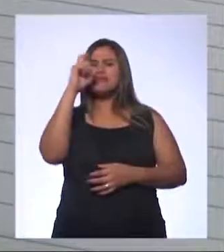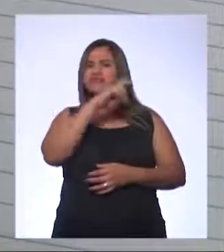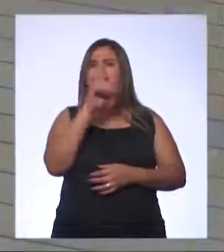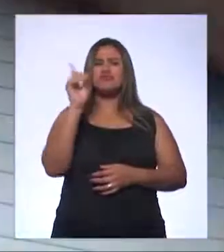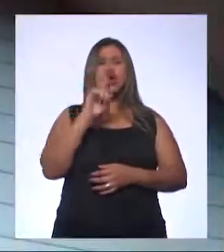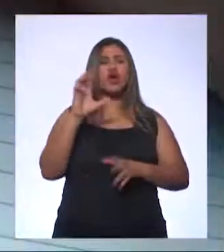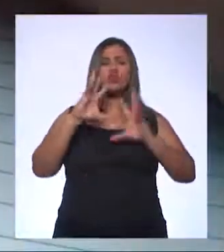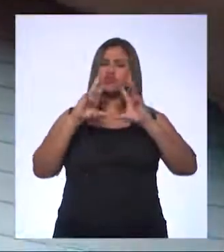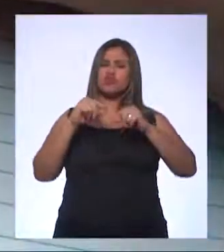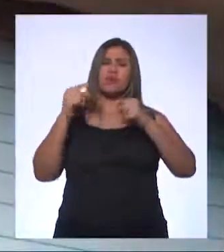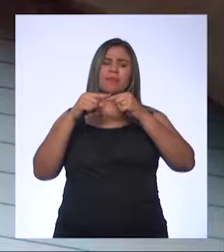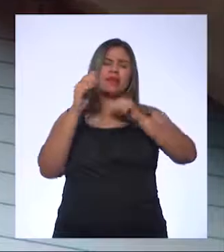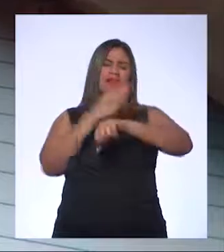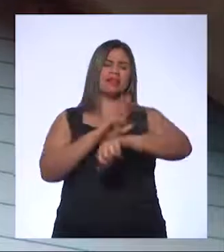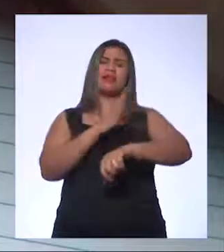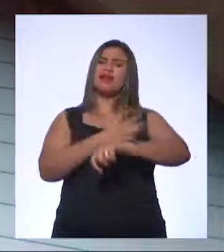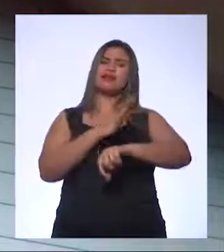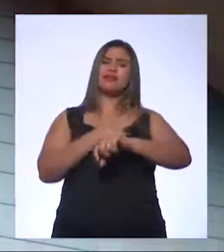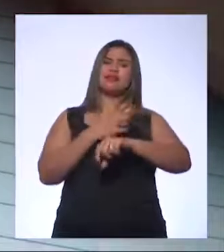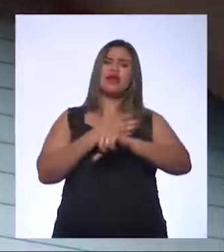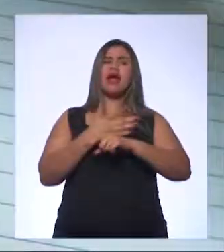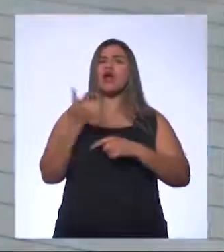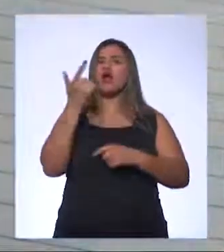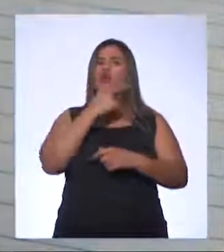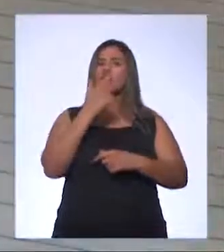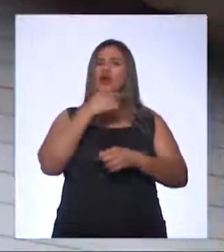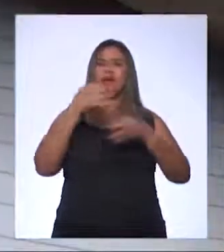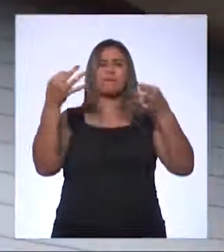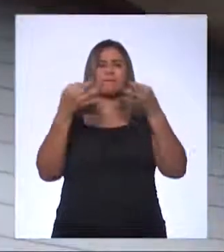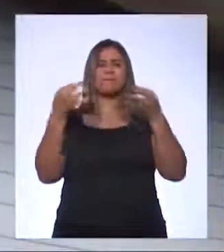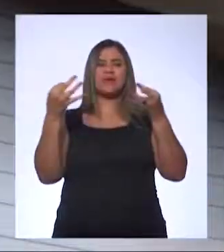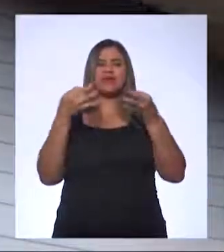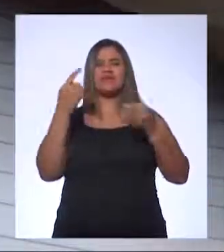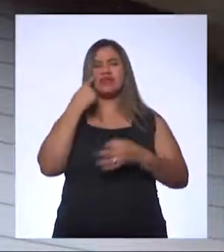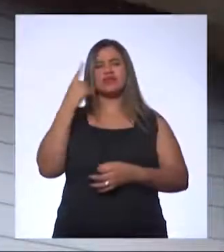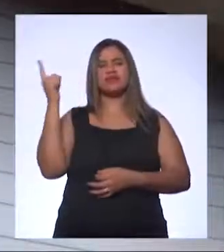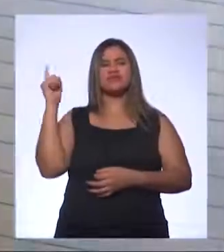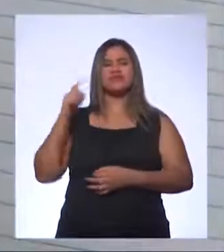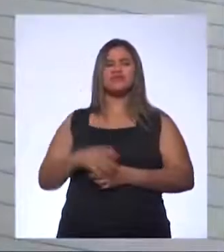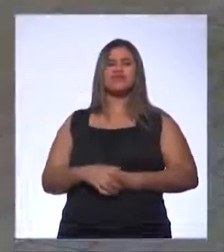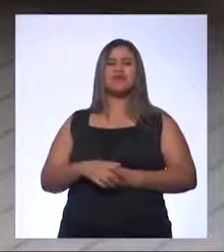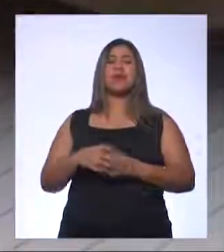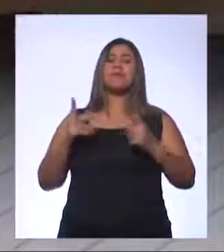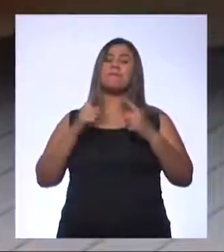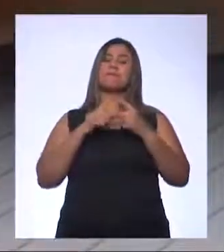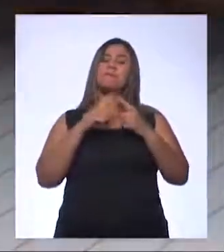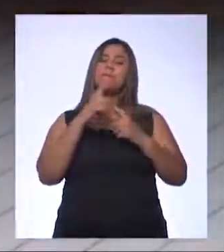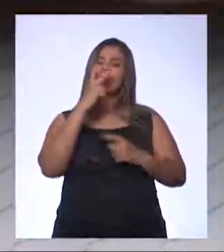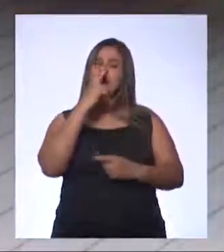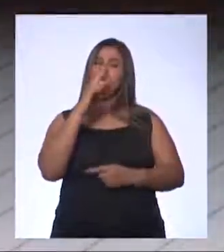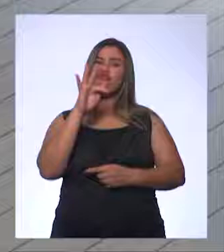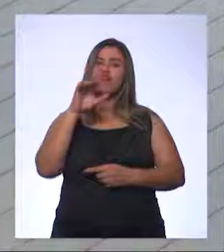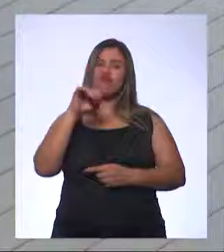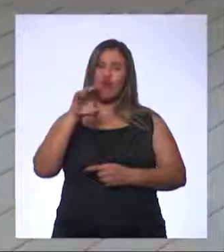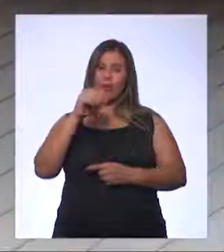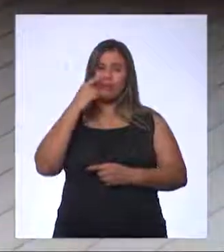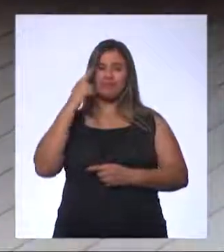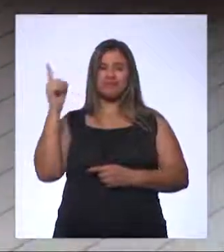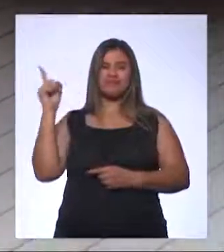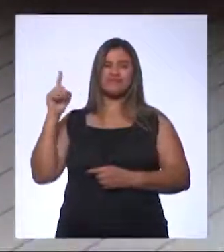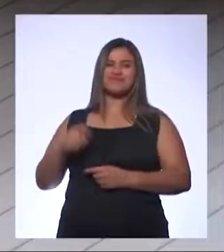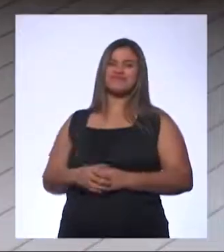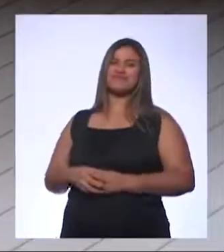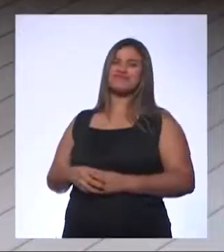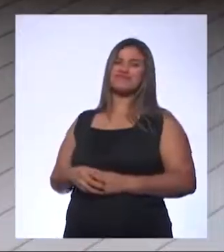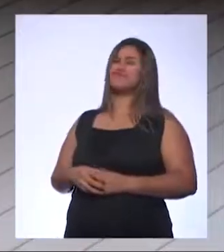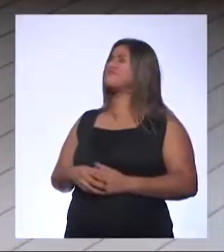tudo é questão de treino que você vai conseguir fazer ela perfeitamente. Ela é muito parecida com a letra de forma, então é bem tranquilo. Para fazer a